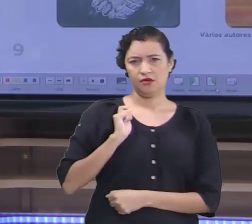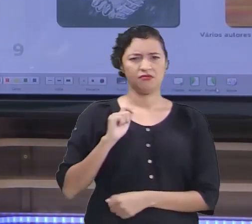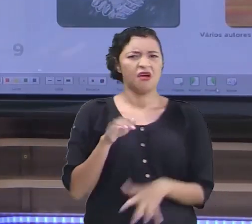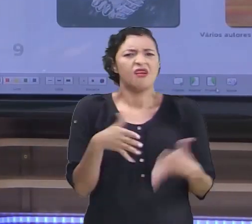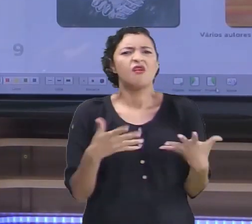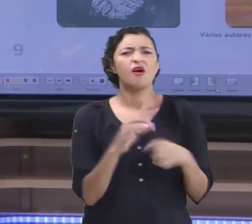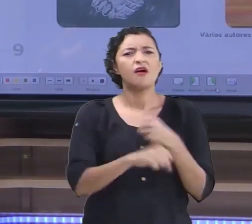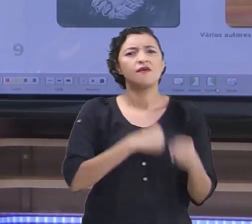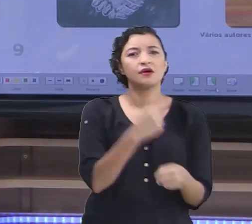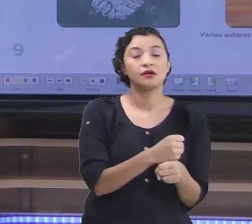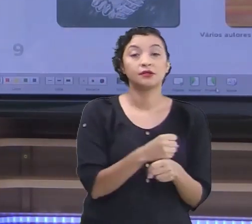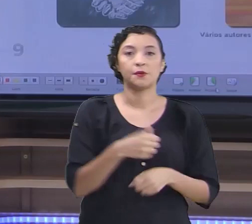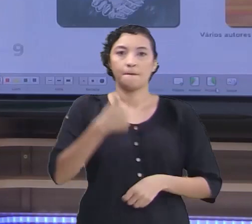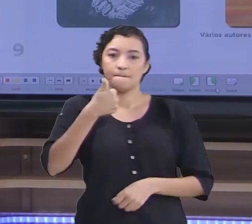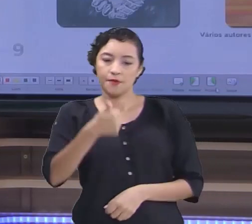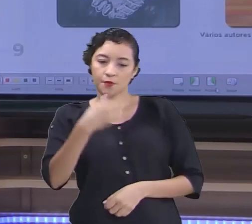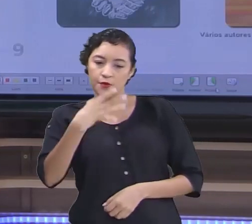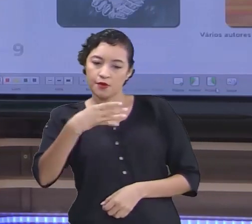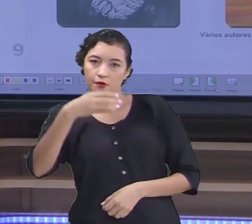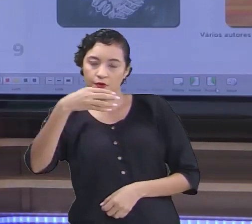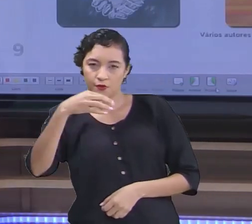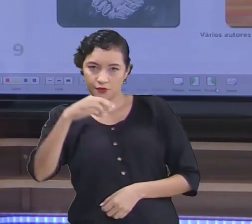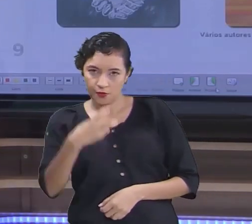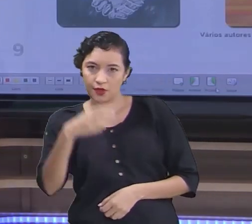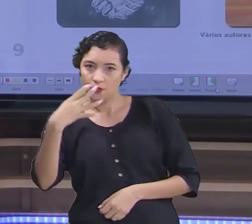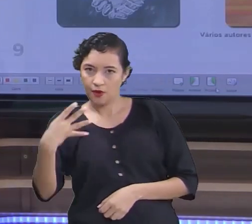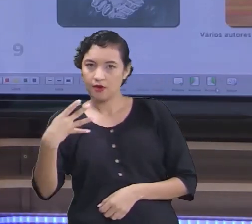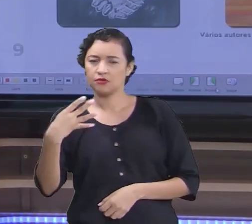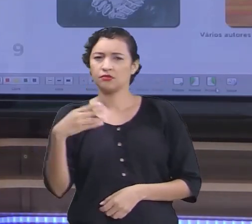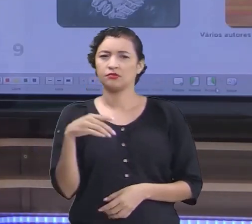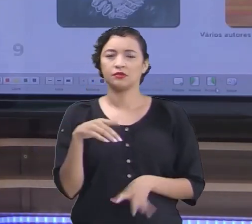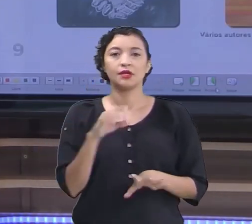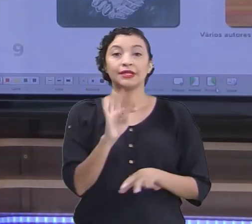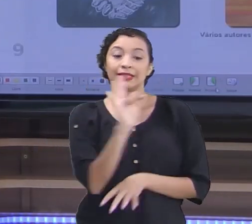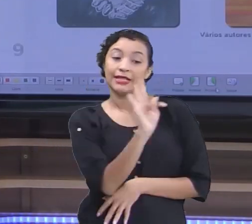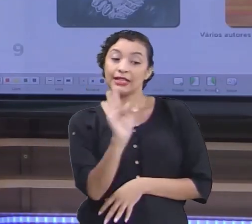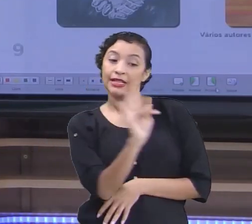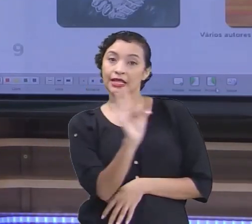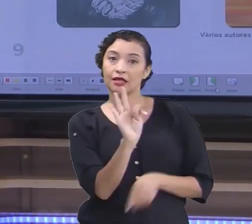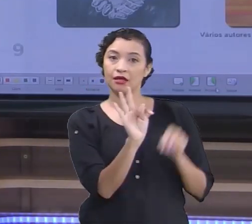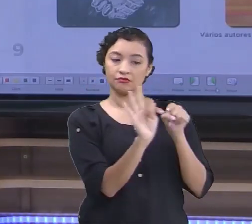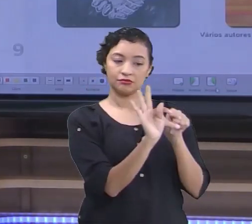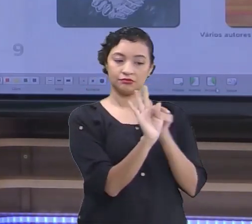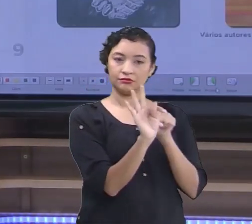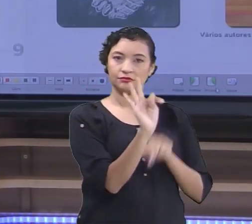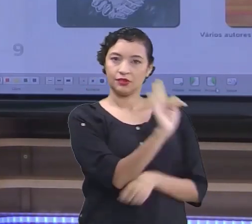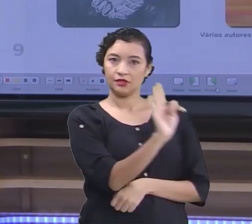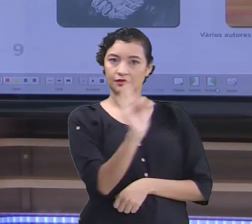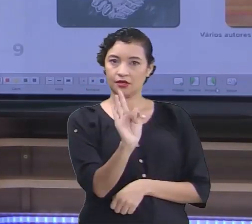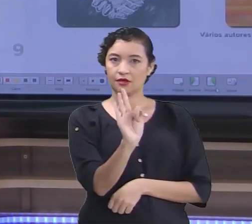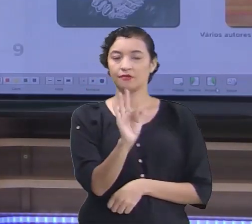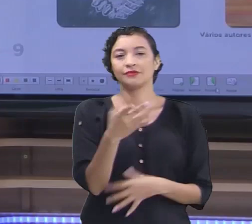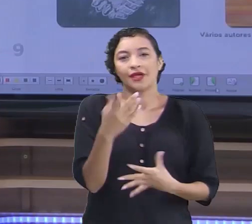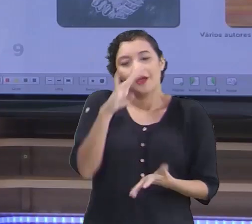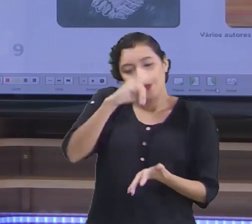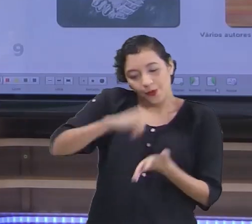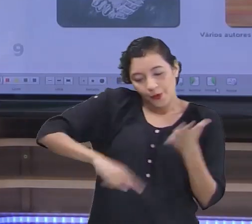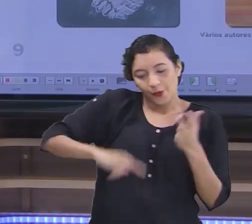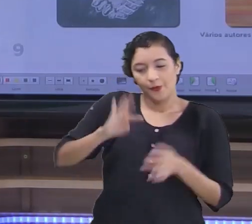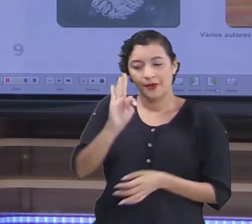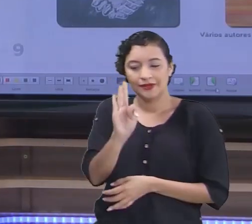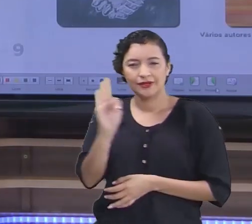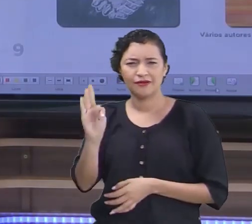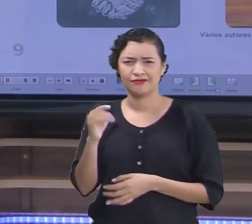rapaz. Qual é o nome disso, professor? Presta atenção. TT, Tratado de Tordesilhas. Eu não estou entendendo